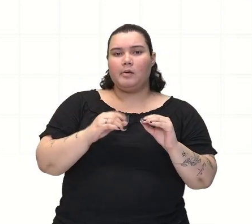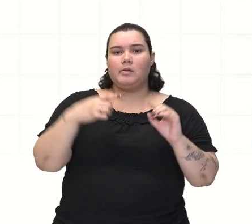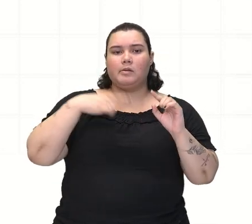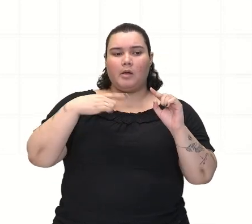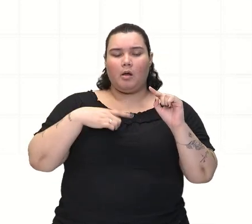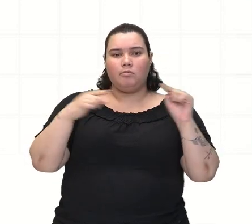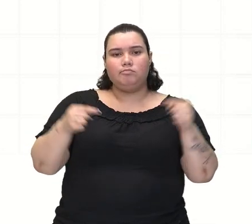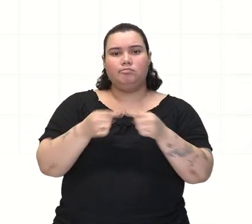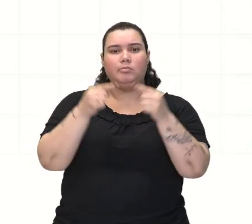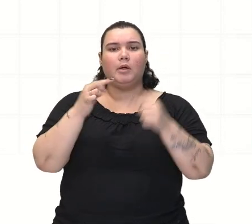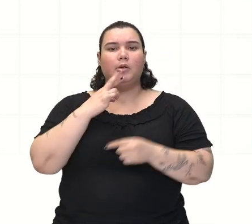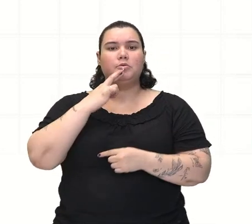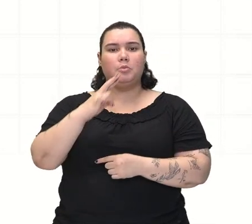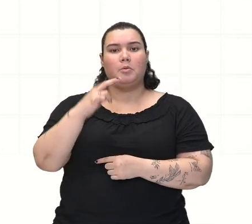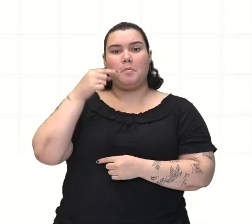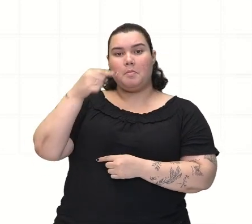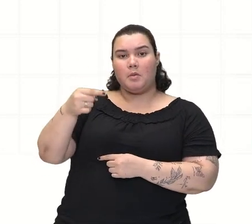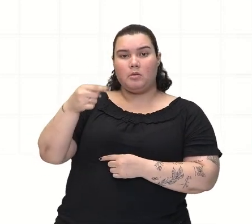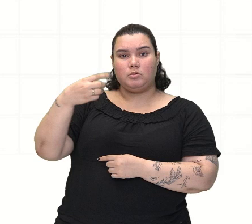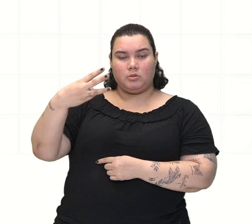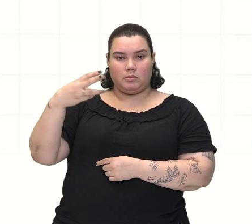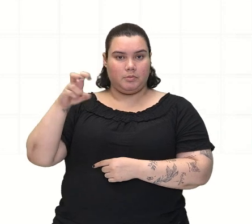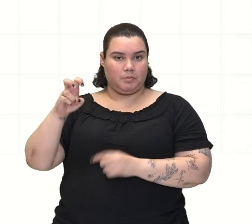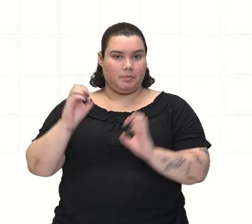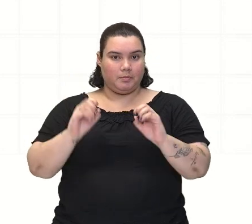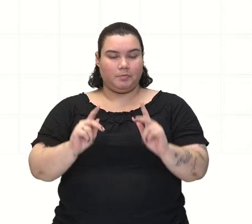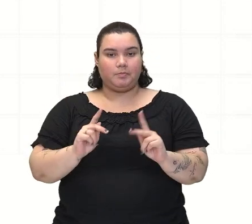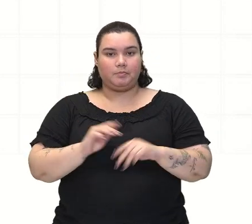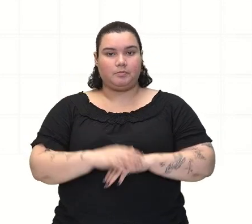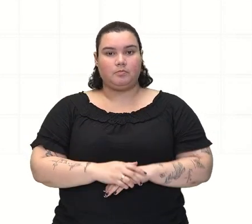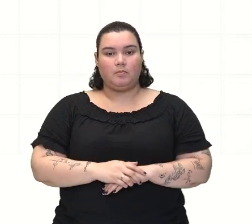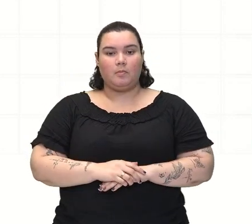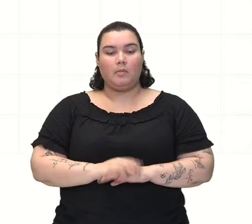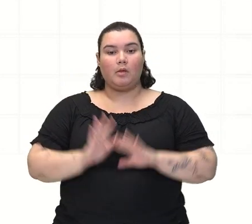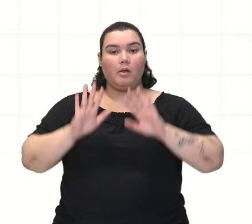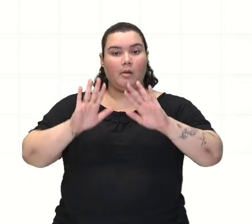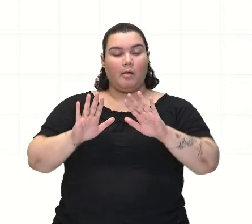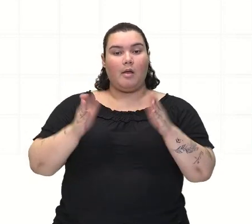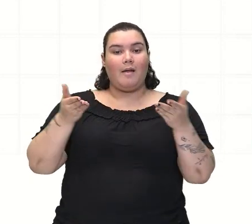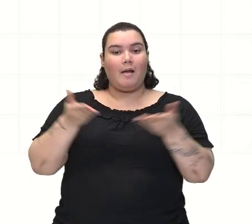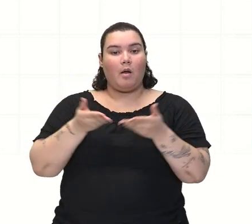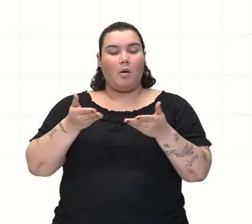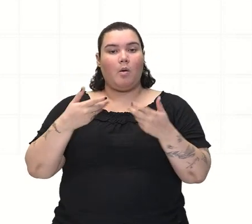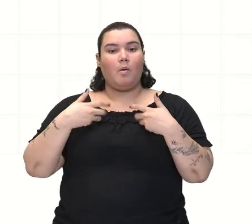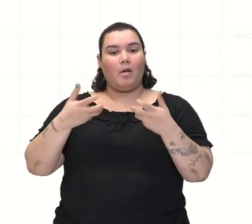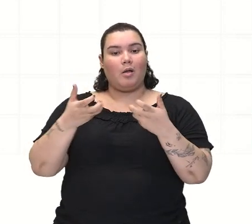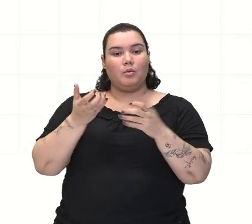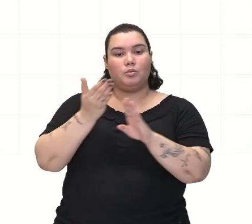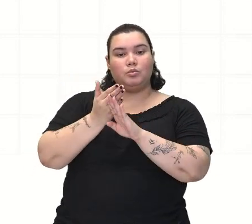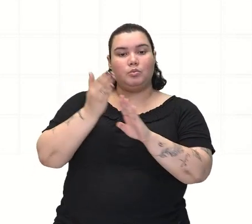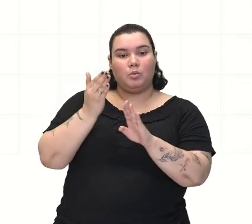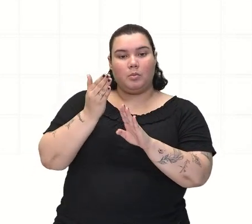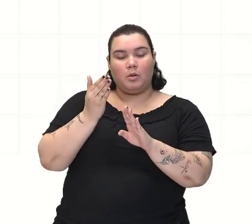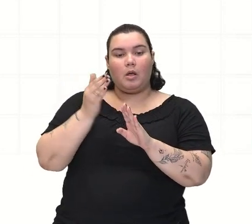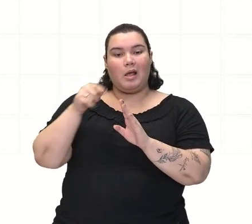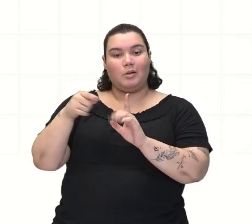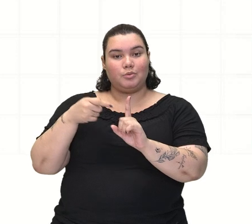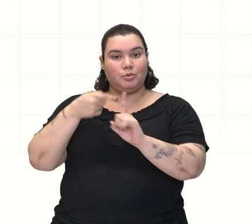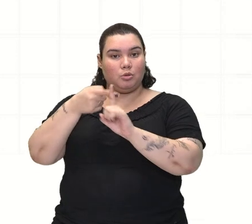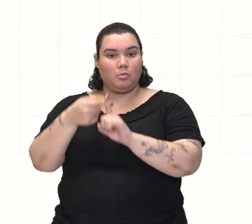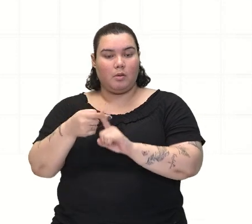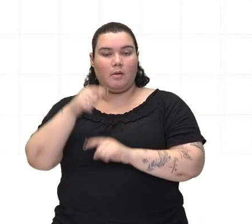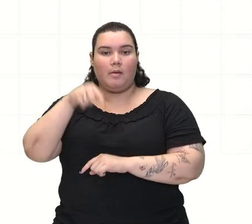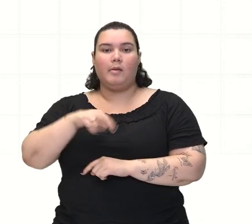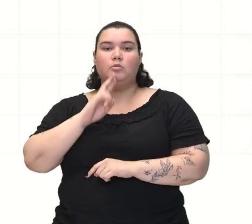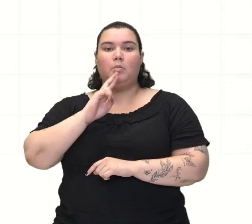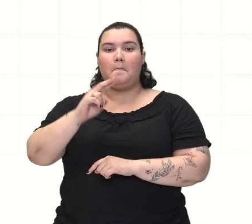Tudo bem? E agora, eu quero que esse produto seja igual a 2, não. Seja igual a menos, essa soma seja igual a